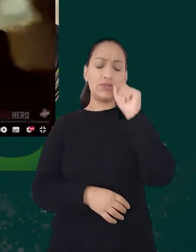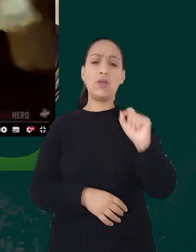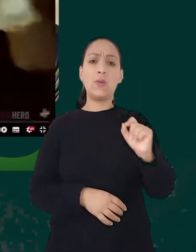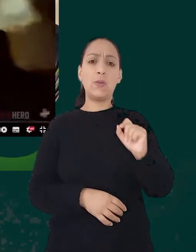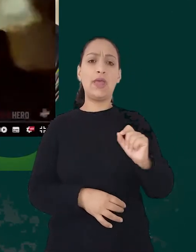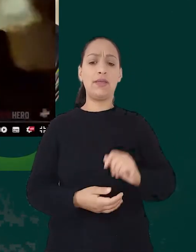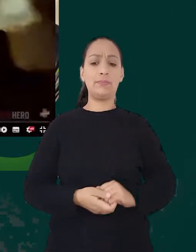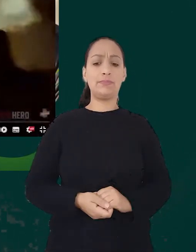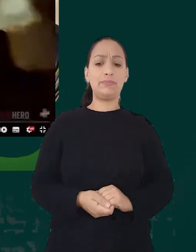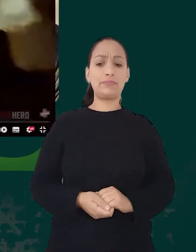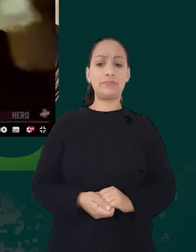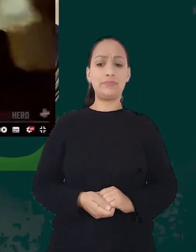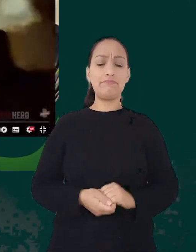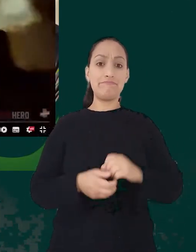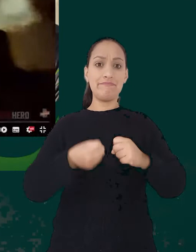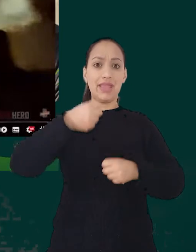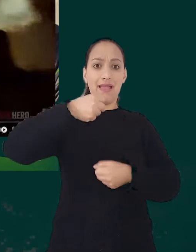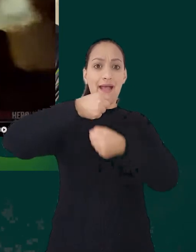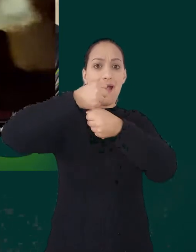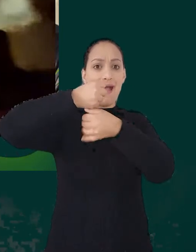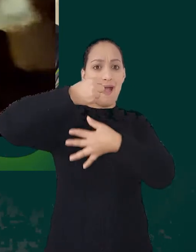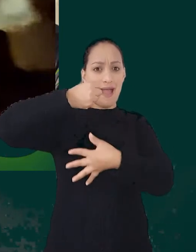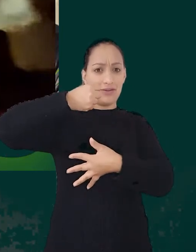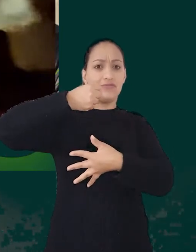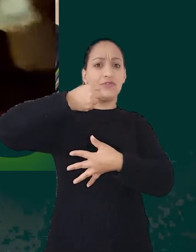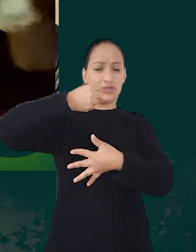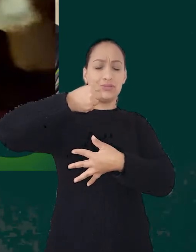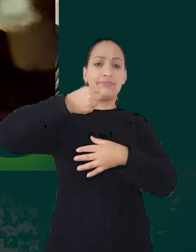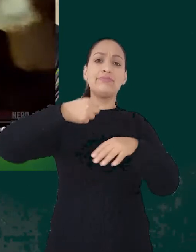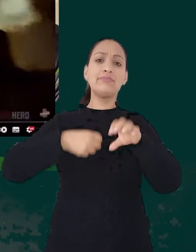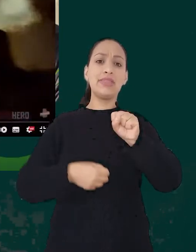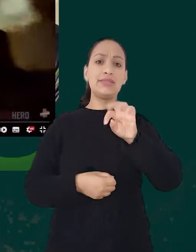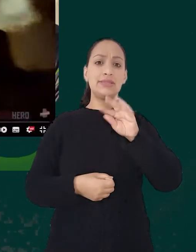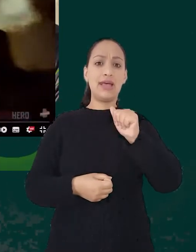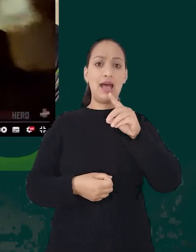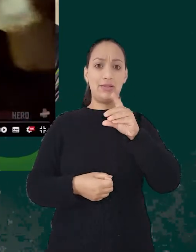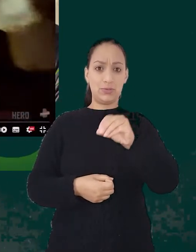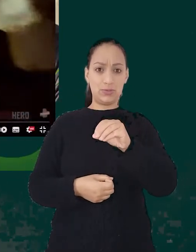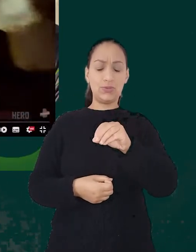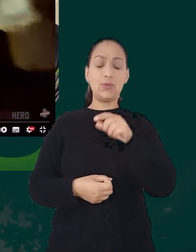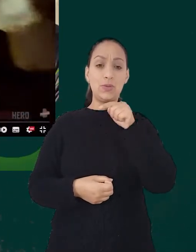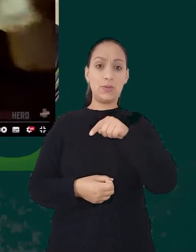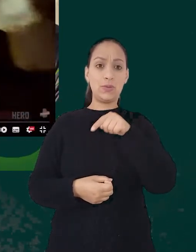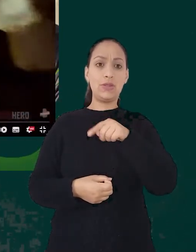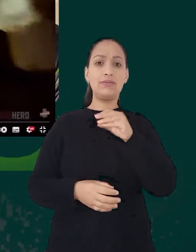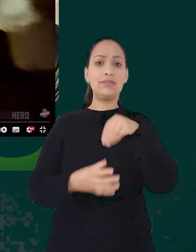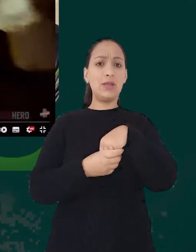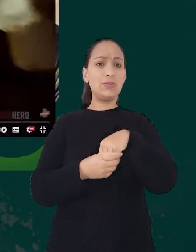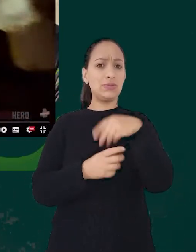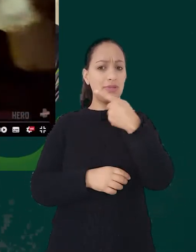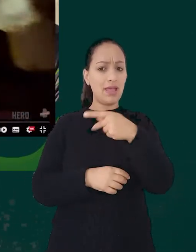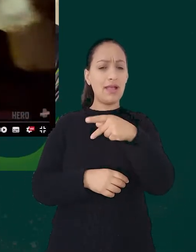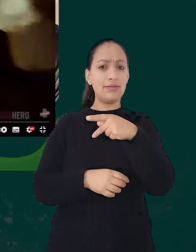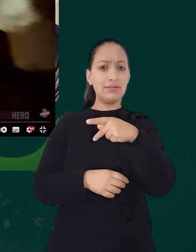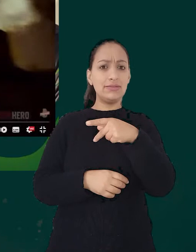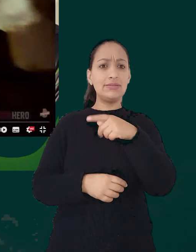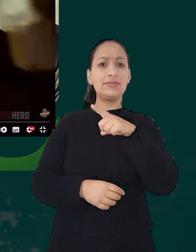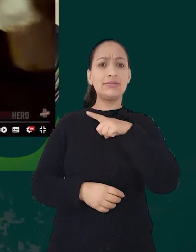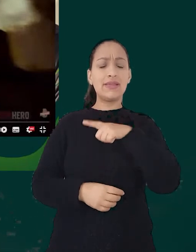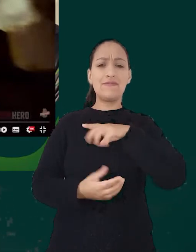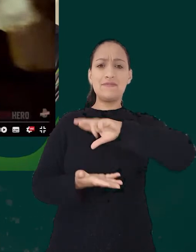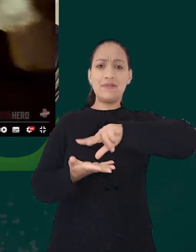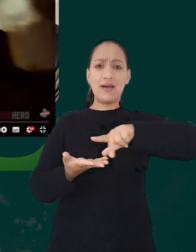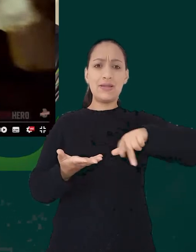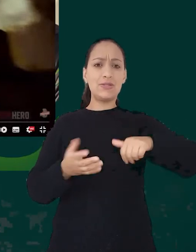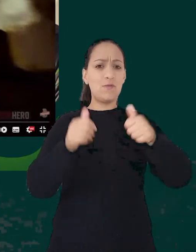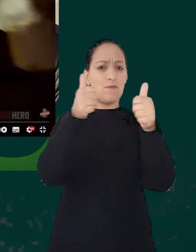justamente é essa árvore de estado, a behavior tree dele, e dentro dessa behavior tree ele tem muitas formas.